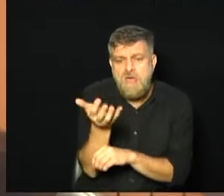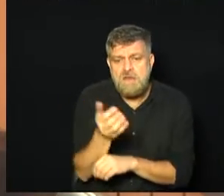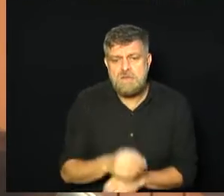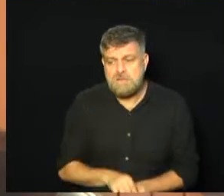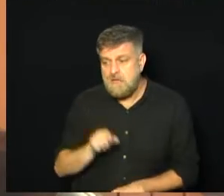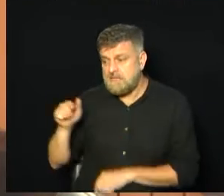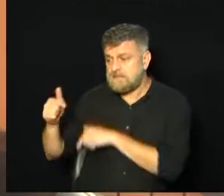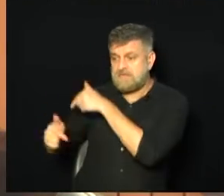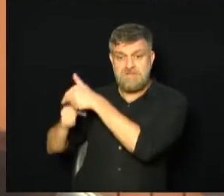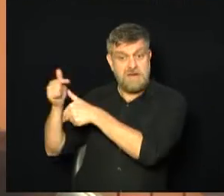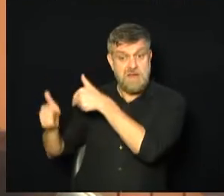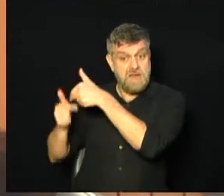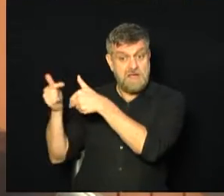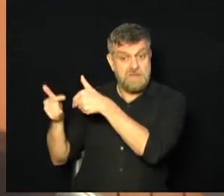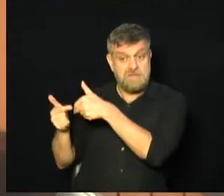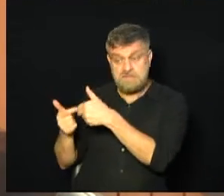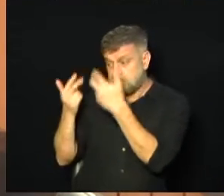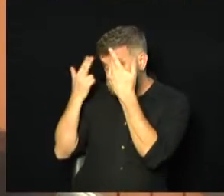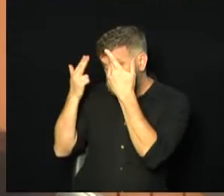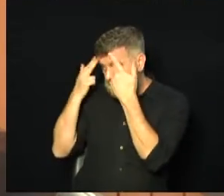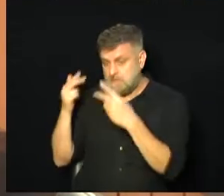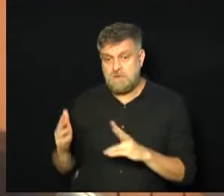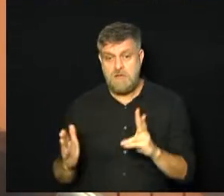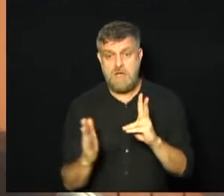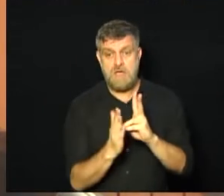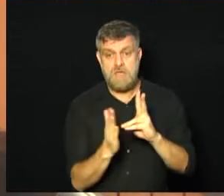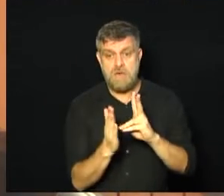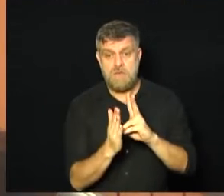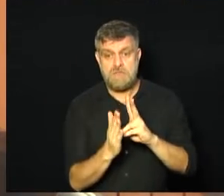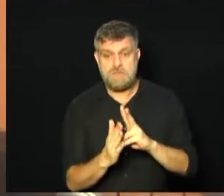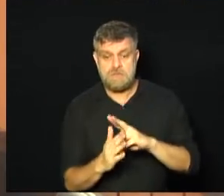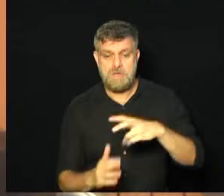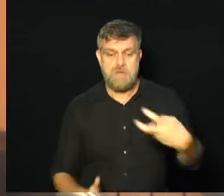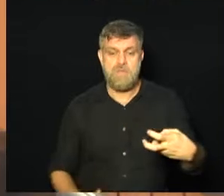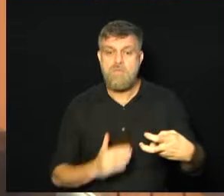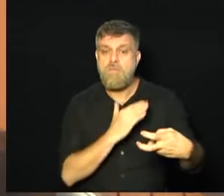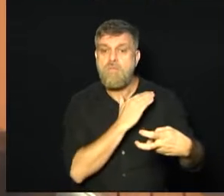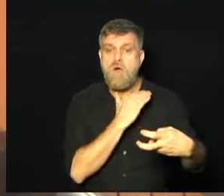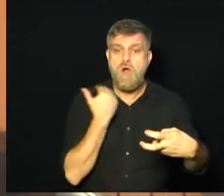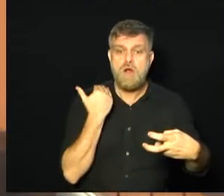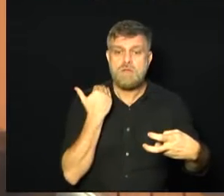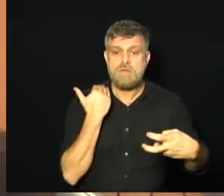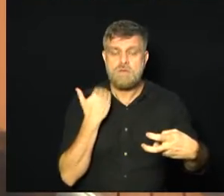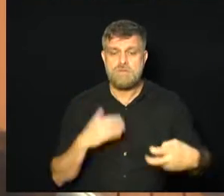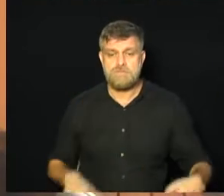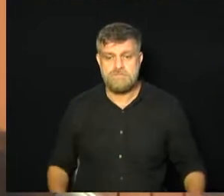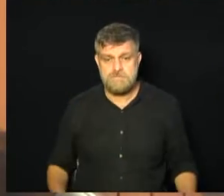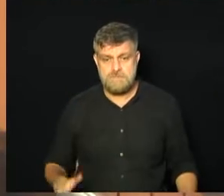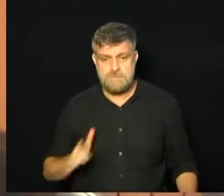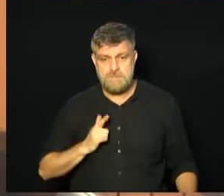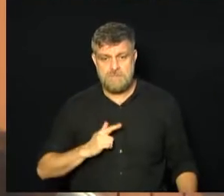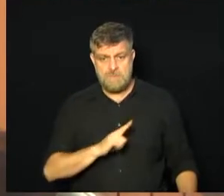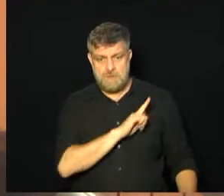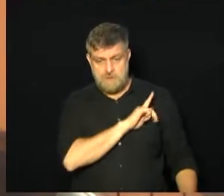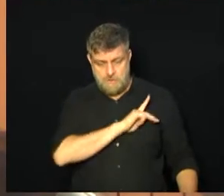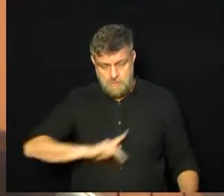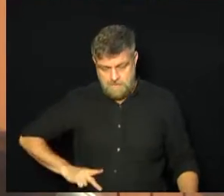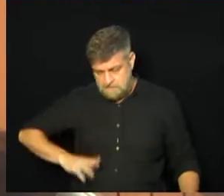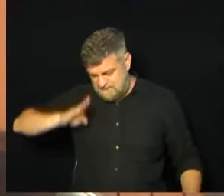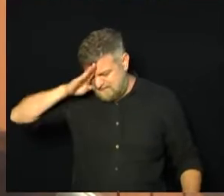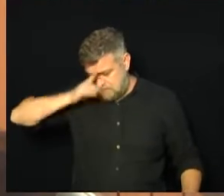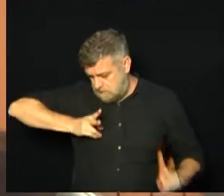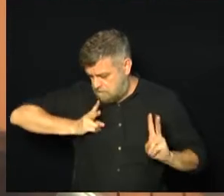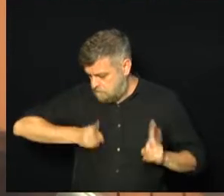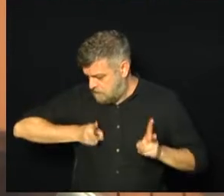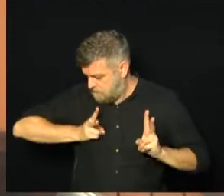empregados e o índio Galdino está morto, né? E esse governo continua